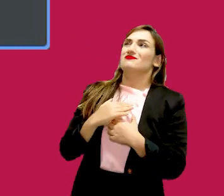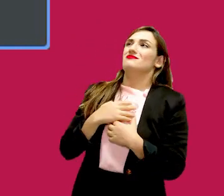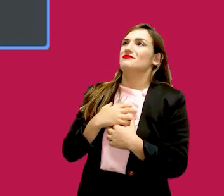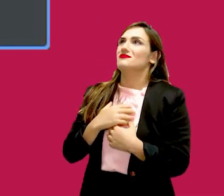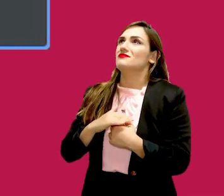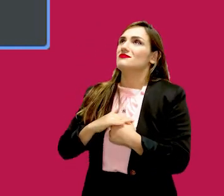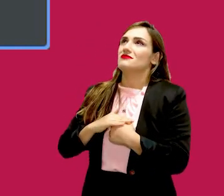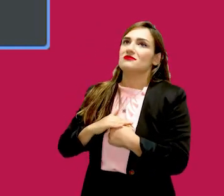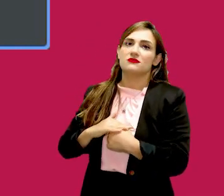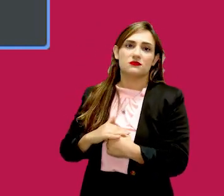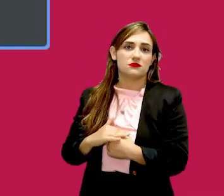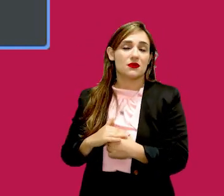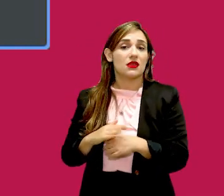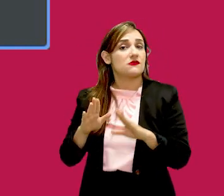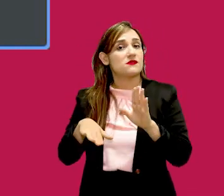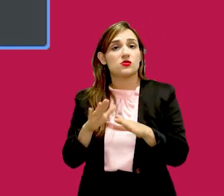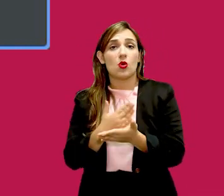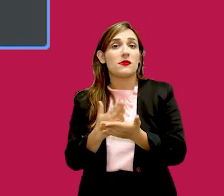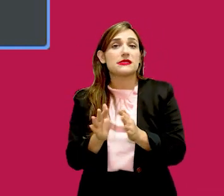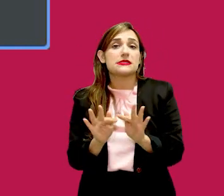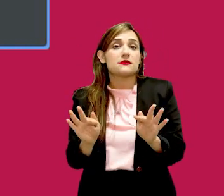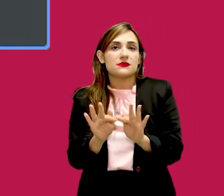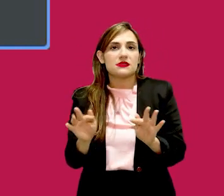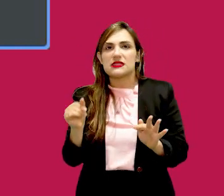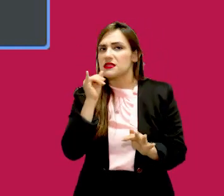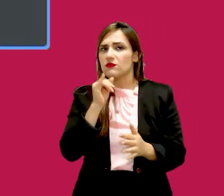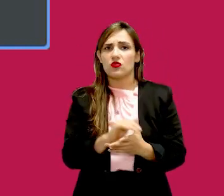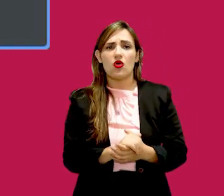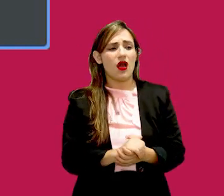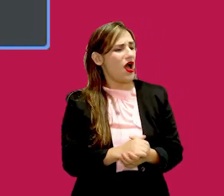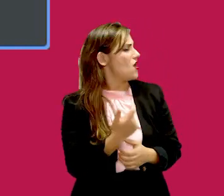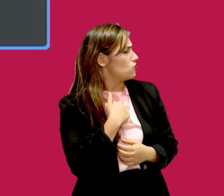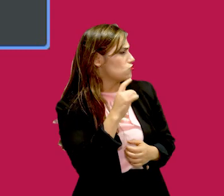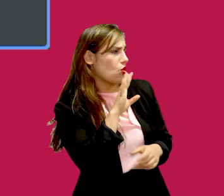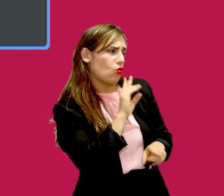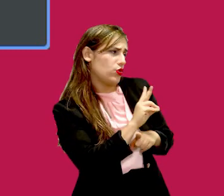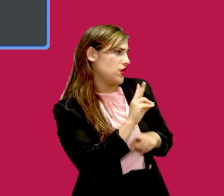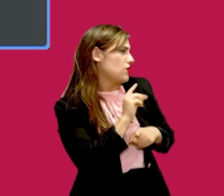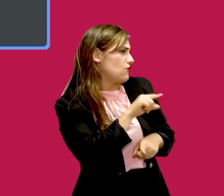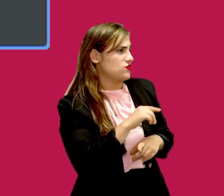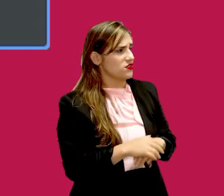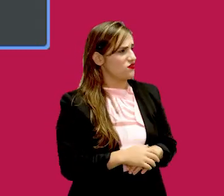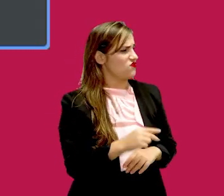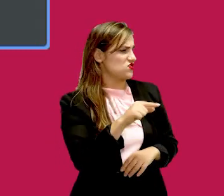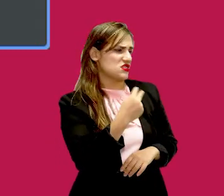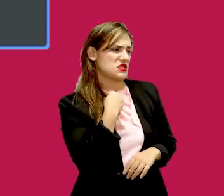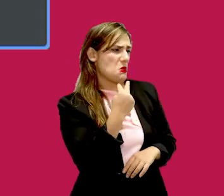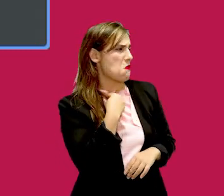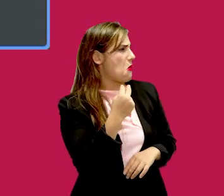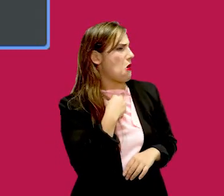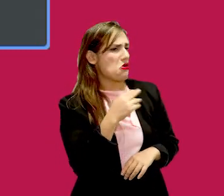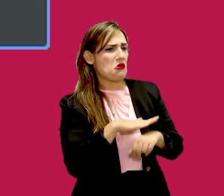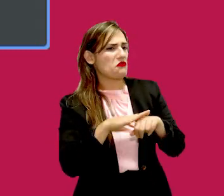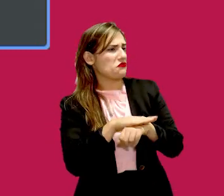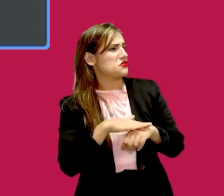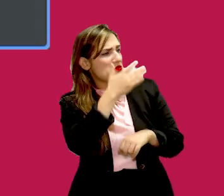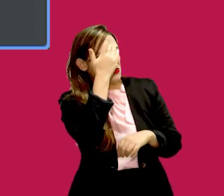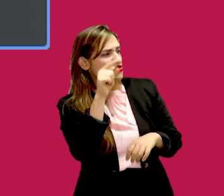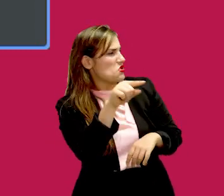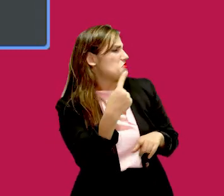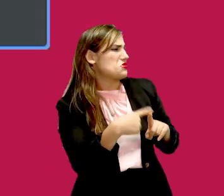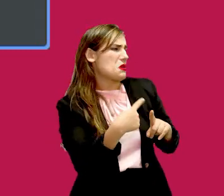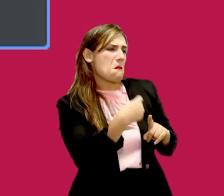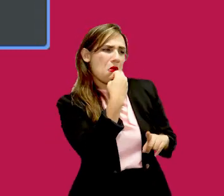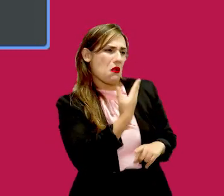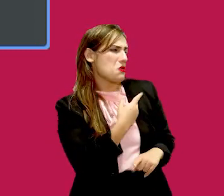começa até como uma desculpa de cuidado, né? Eu não quero que você saia com tais pessoas porque não são boas companhias. Eu não quero que